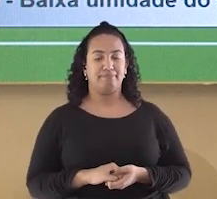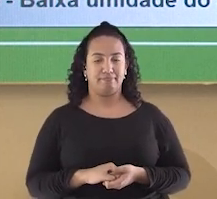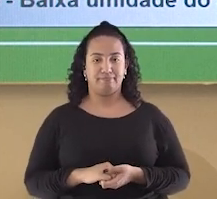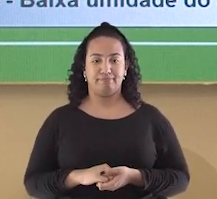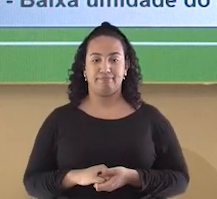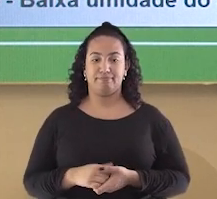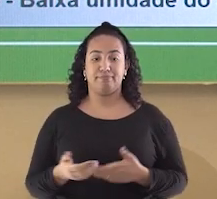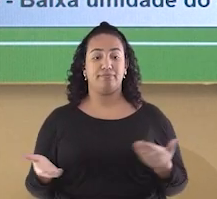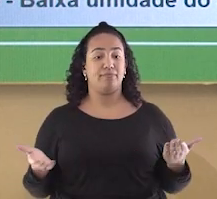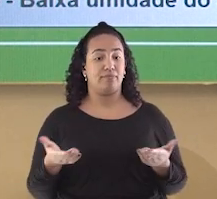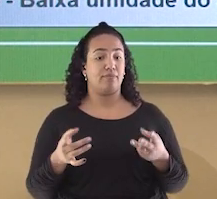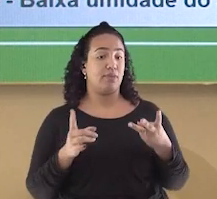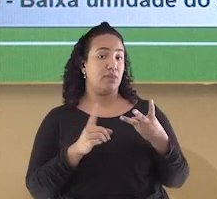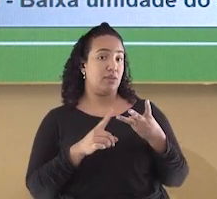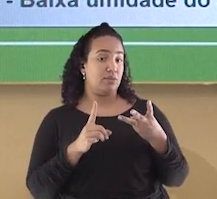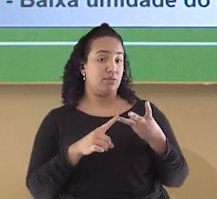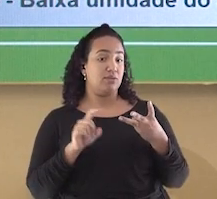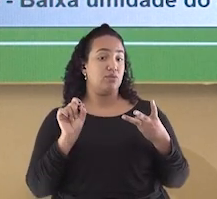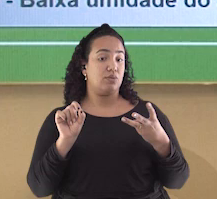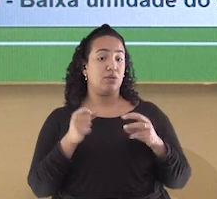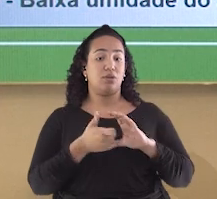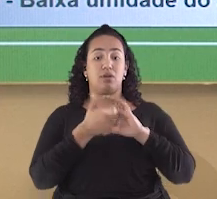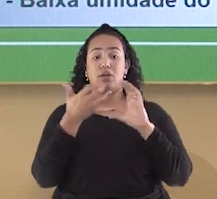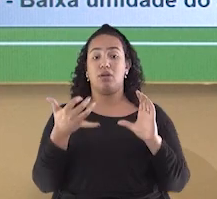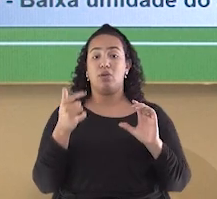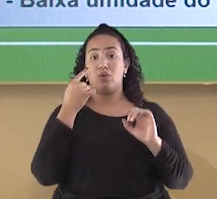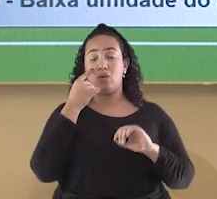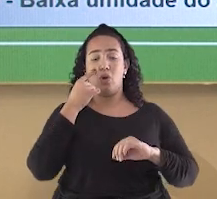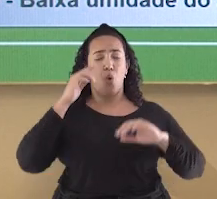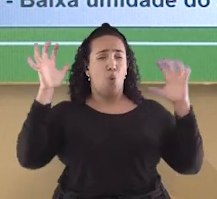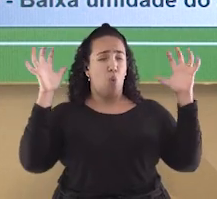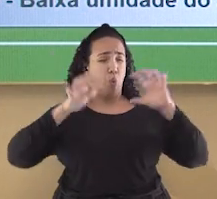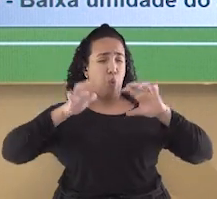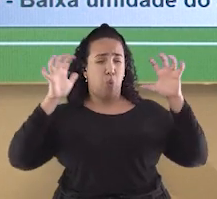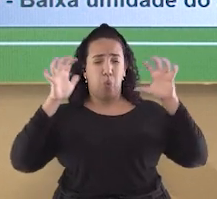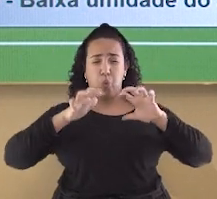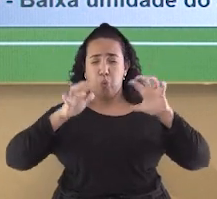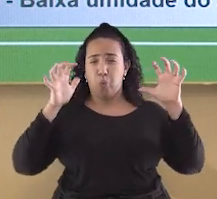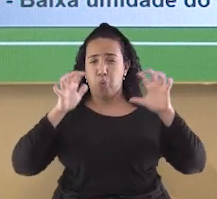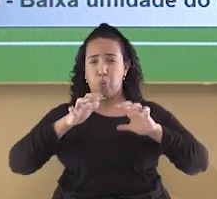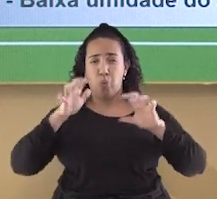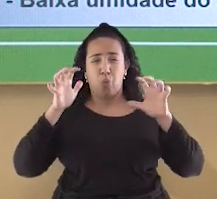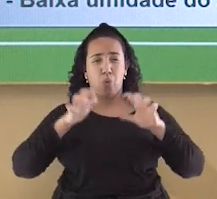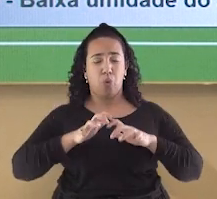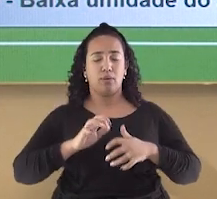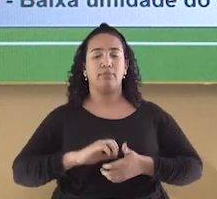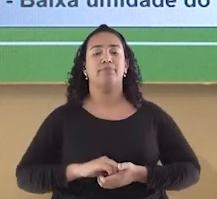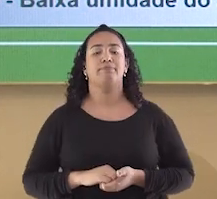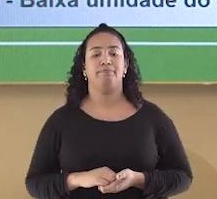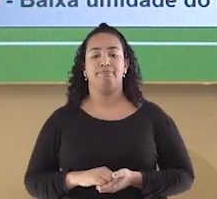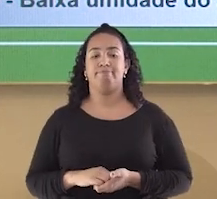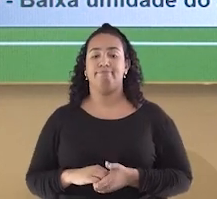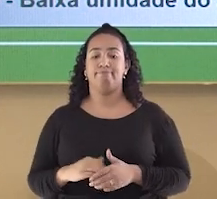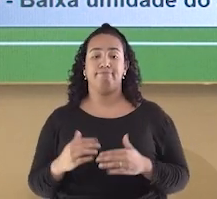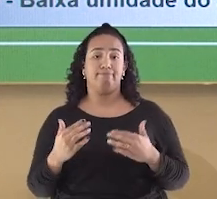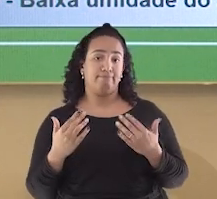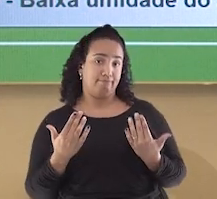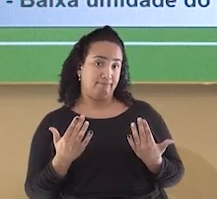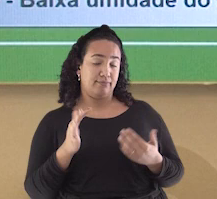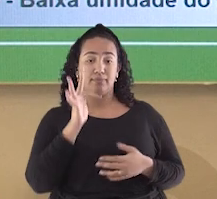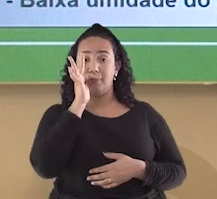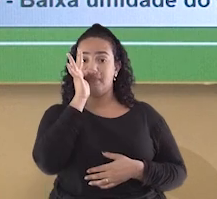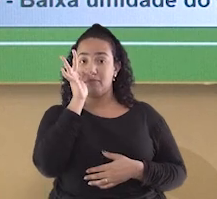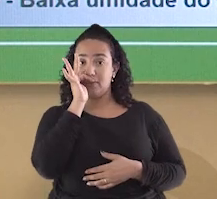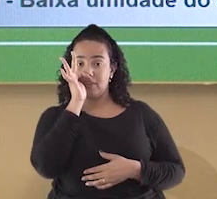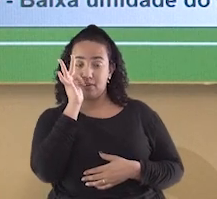características. Chuvas intensas e de curta duração. E aí, se a primavera é uma estação chuvosa e o verão é outra, já temos a